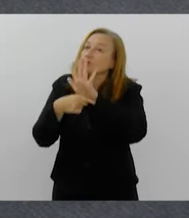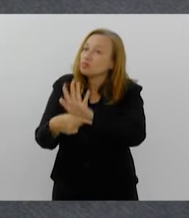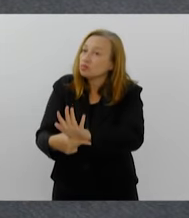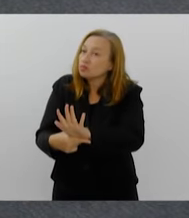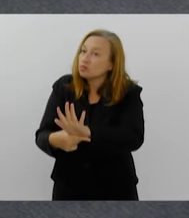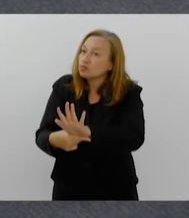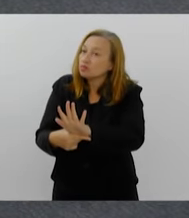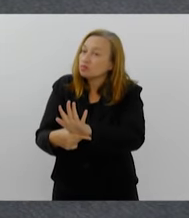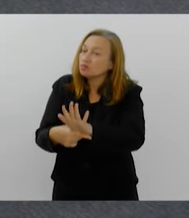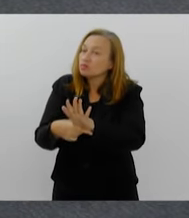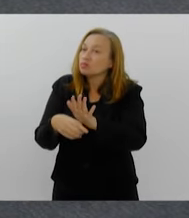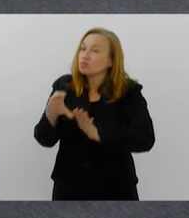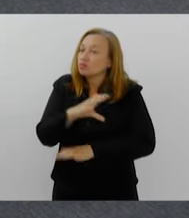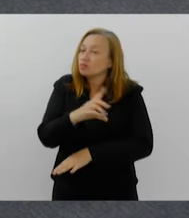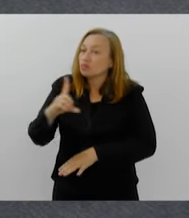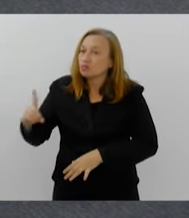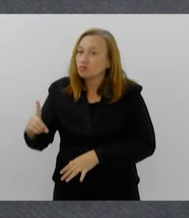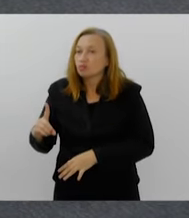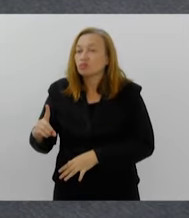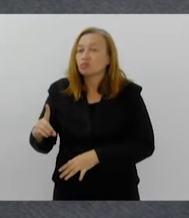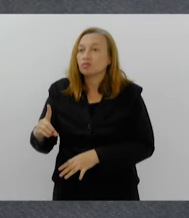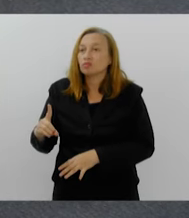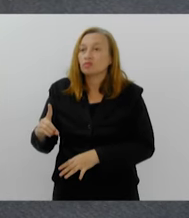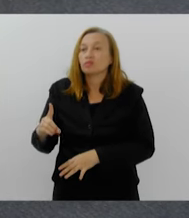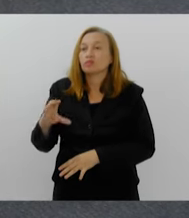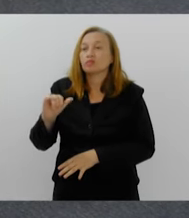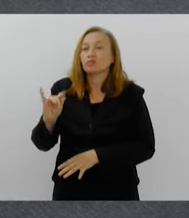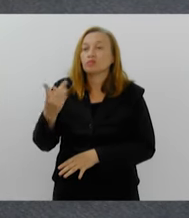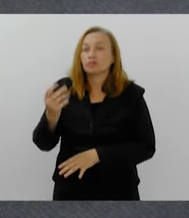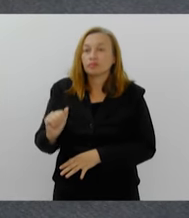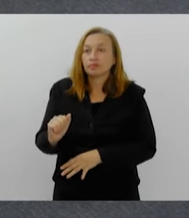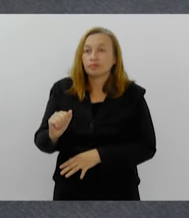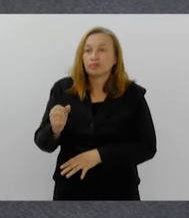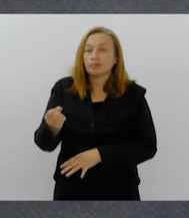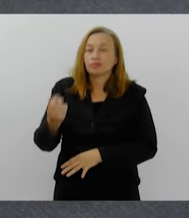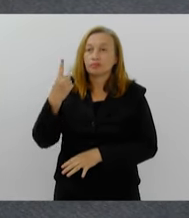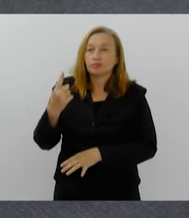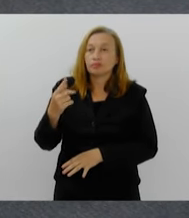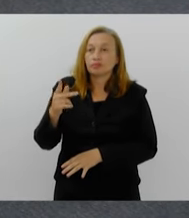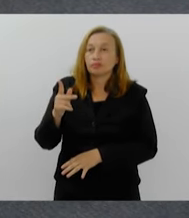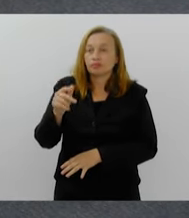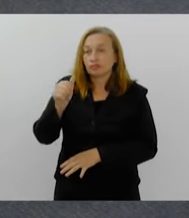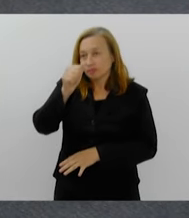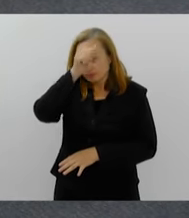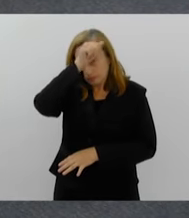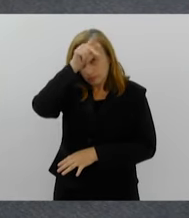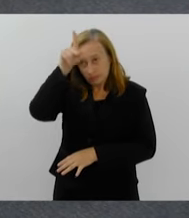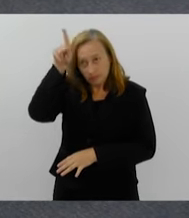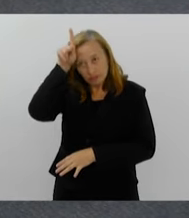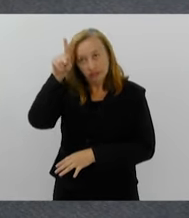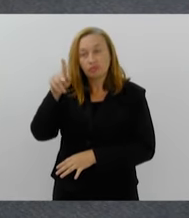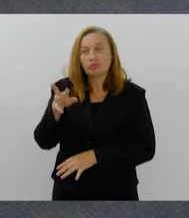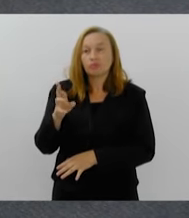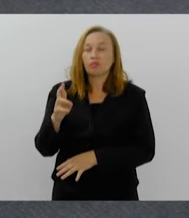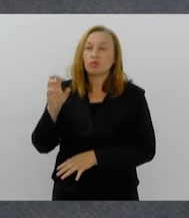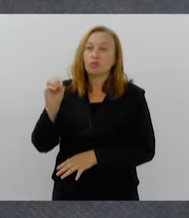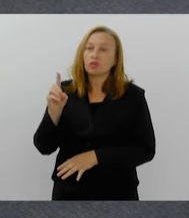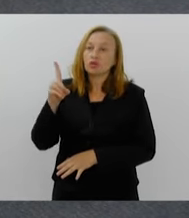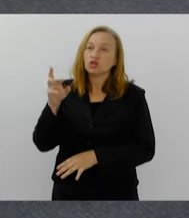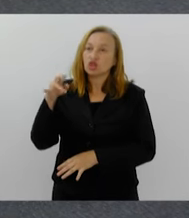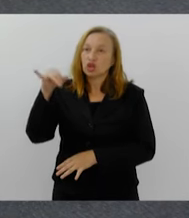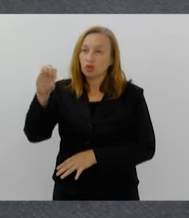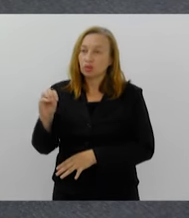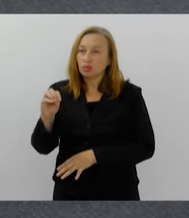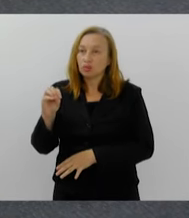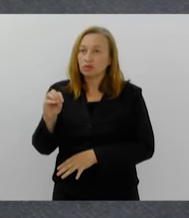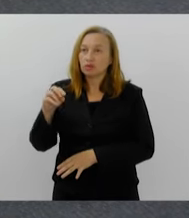a coordenar a campanha do ex-prefeito Rodrigo Neves, que, quando saiu da prefeitura de Niterói,